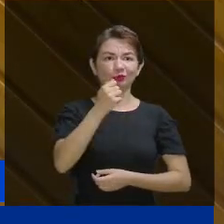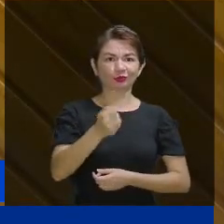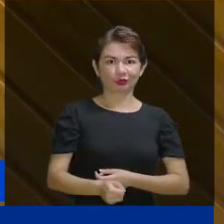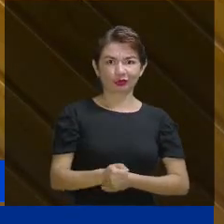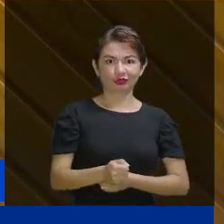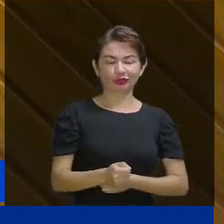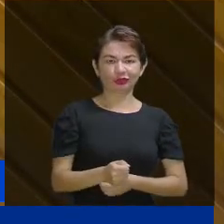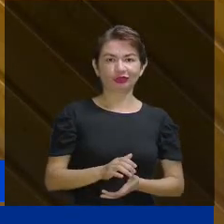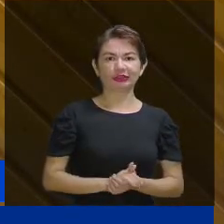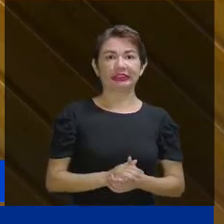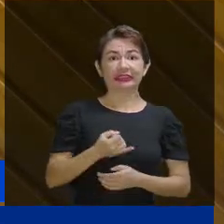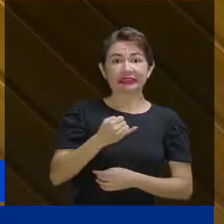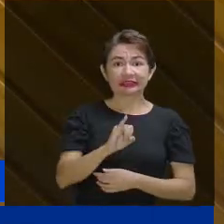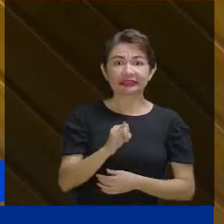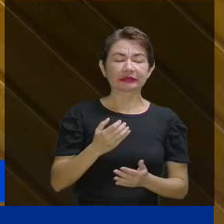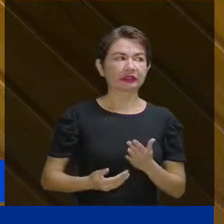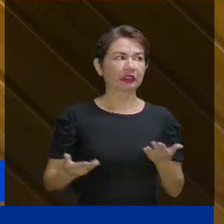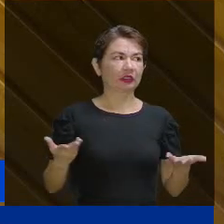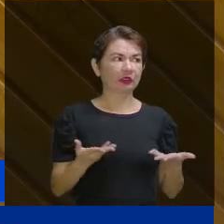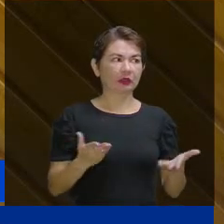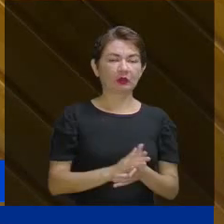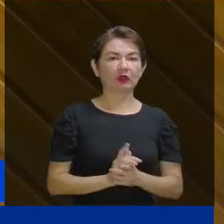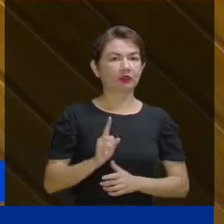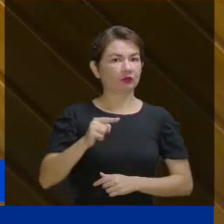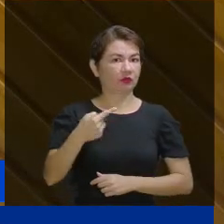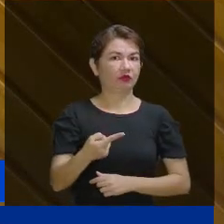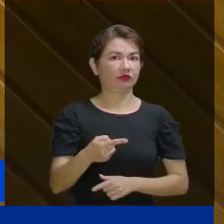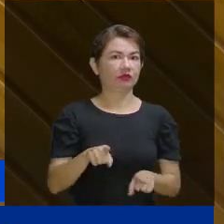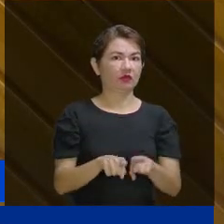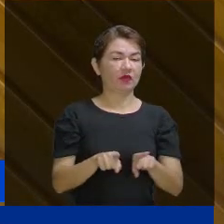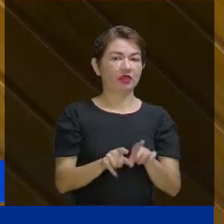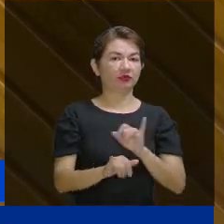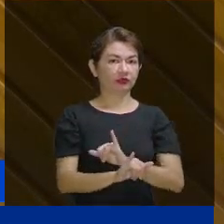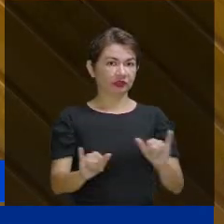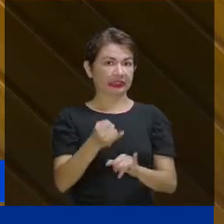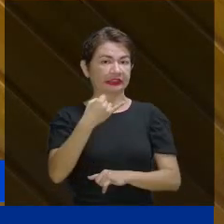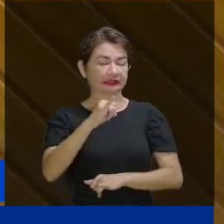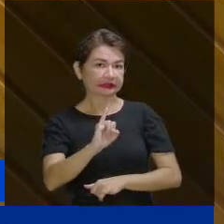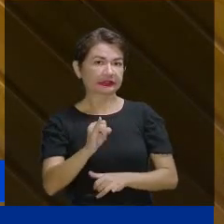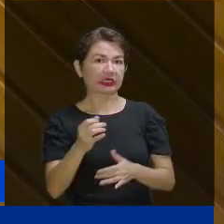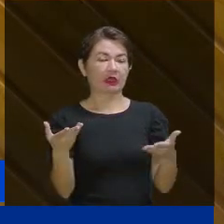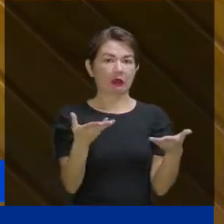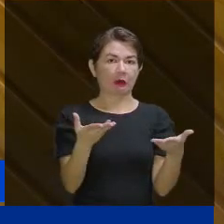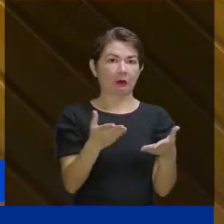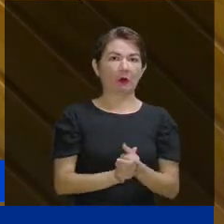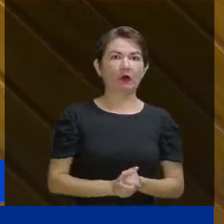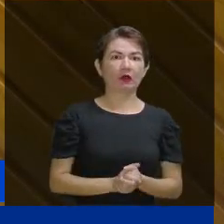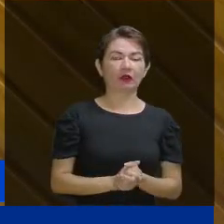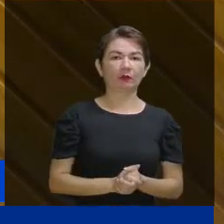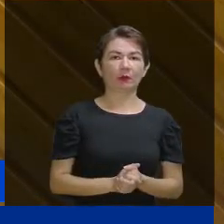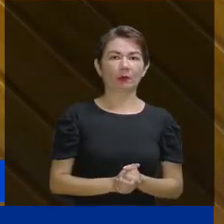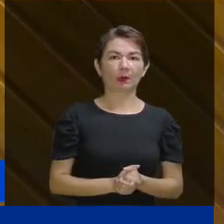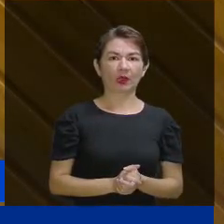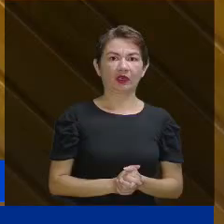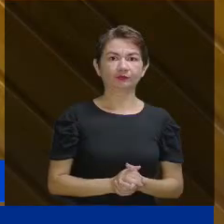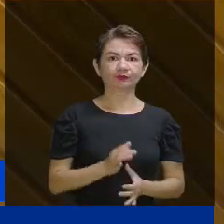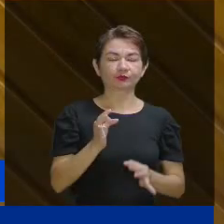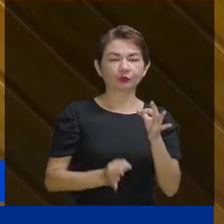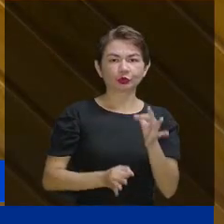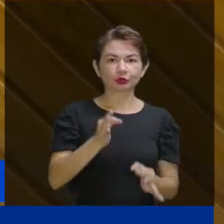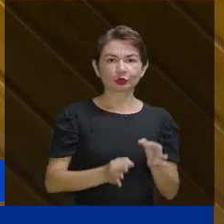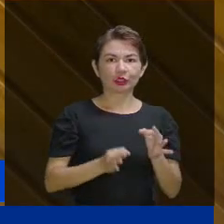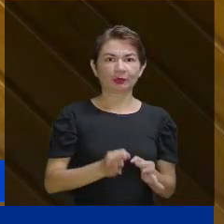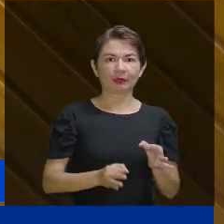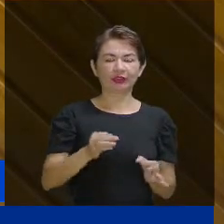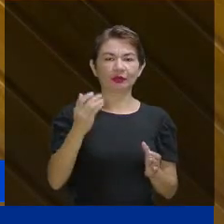vencedor, e depois, se vencido, vou além para dizer que talvez, se vencido fosse a partir do julgamento dos embargos do